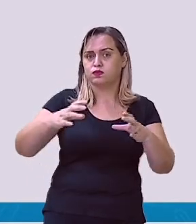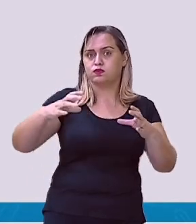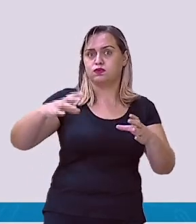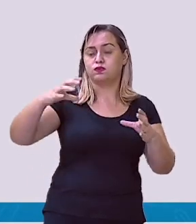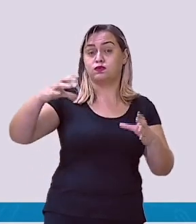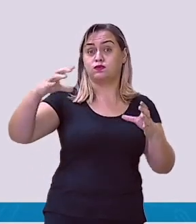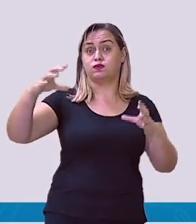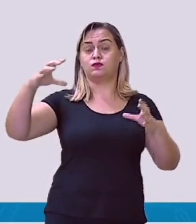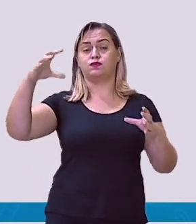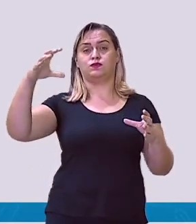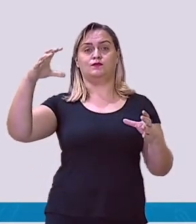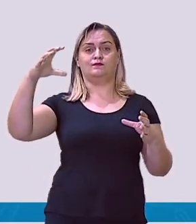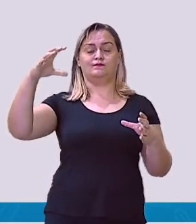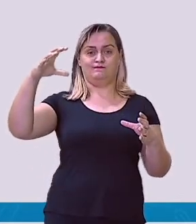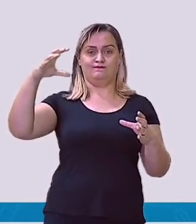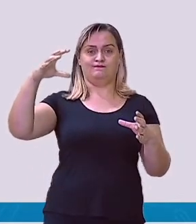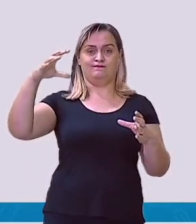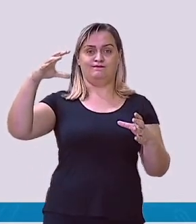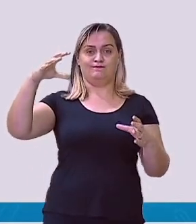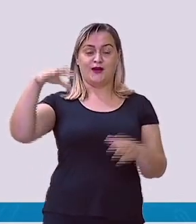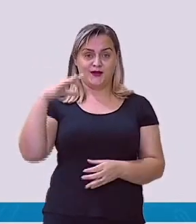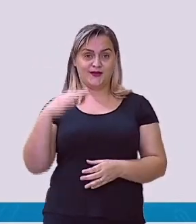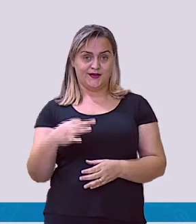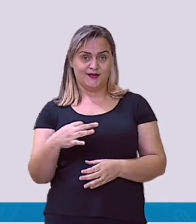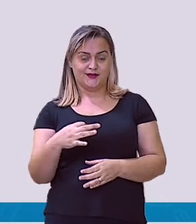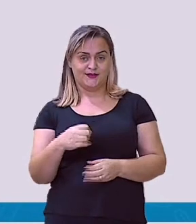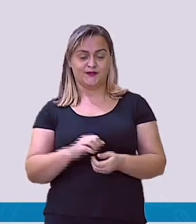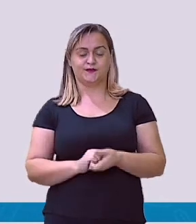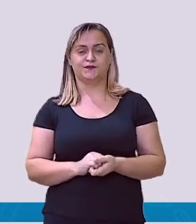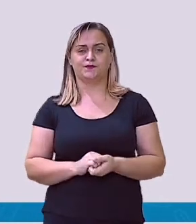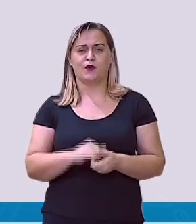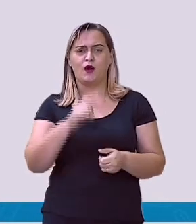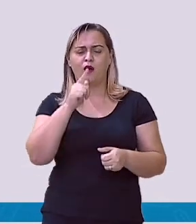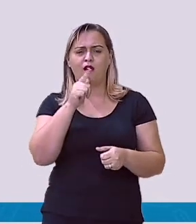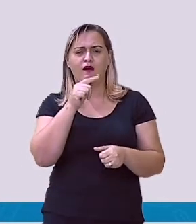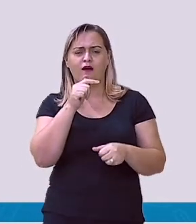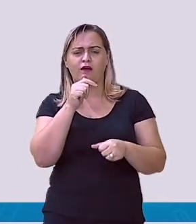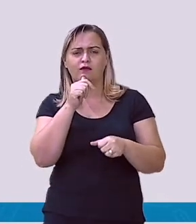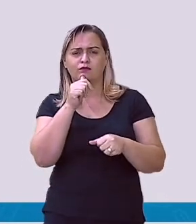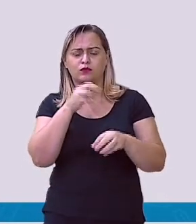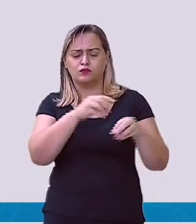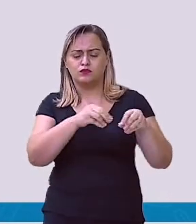formar ilhas e que depois são habitadas.